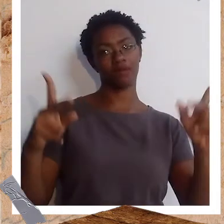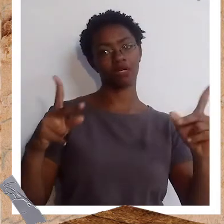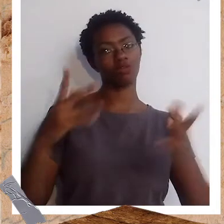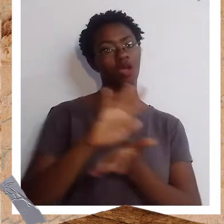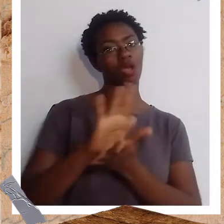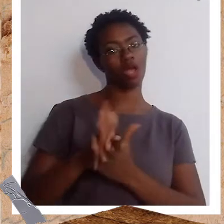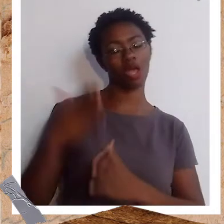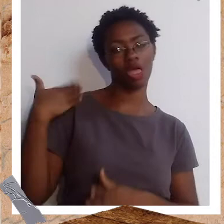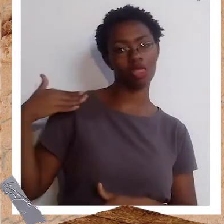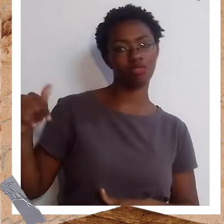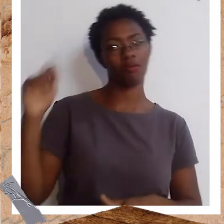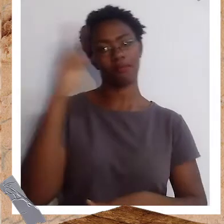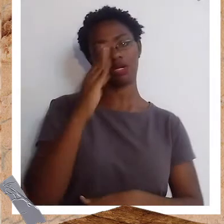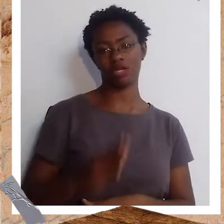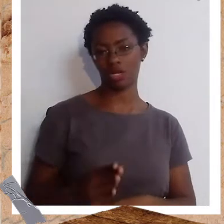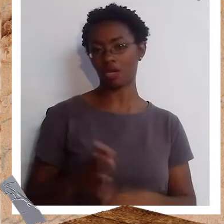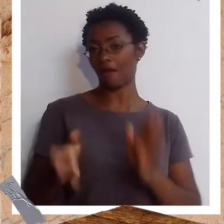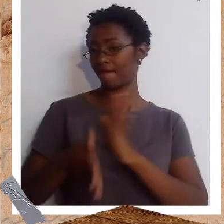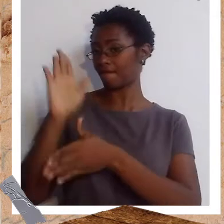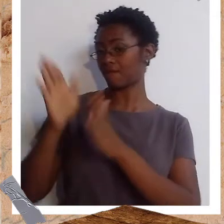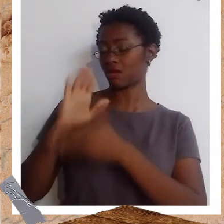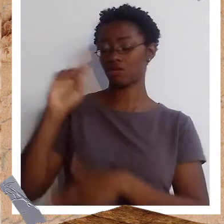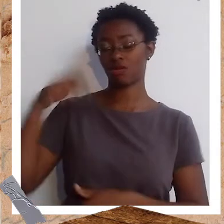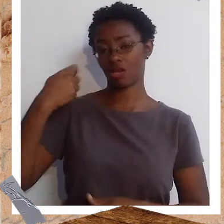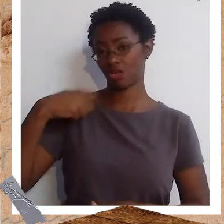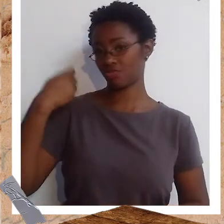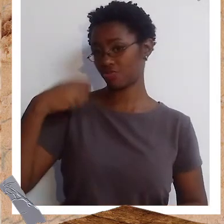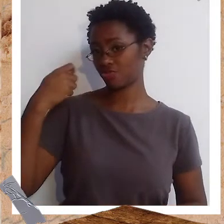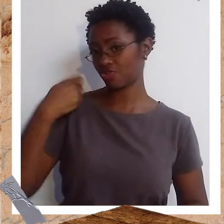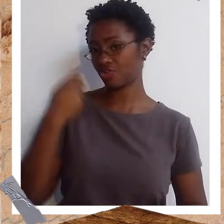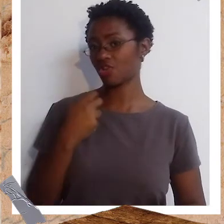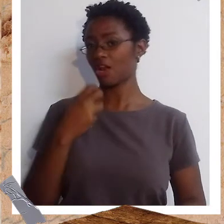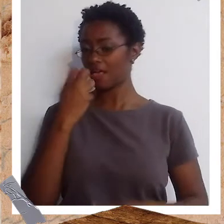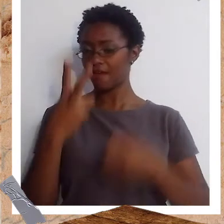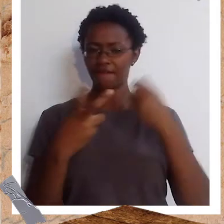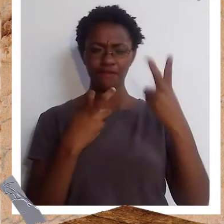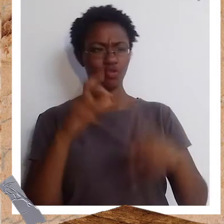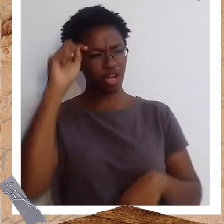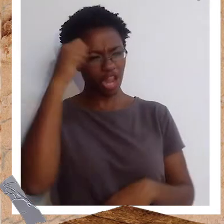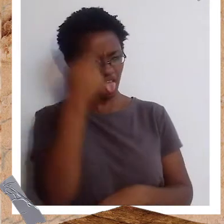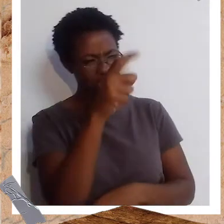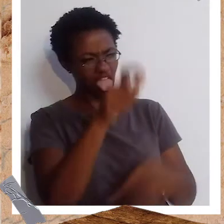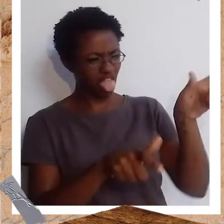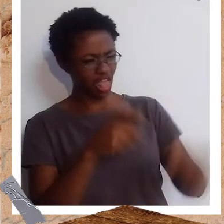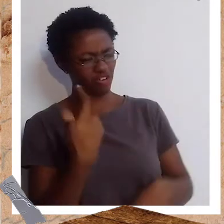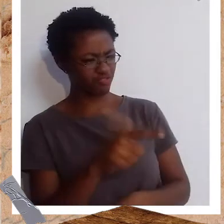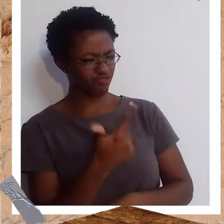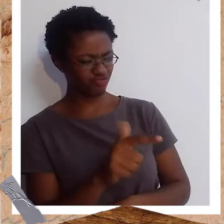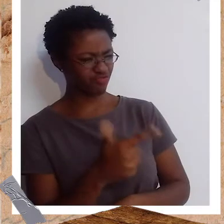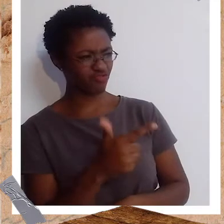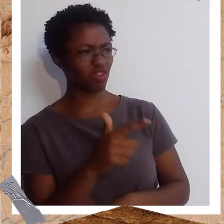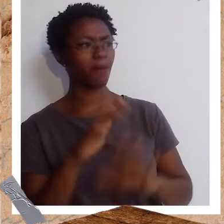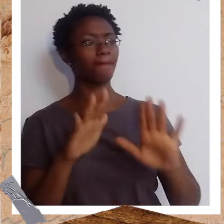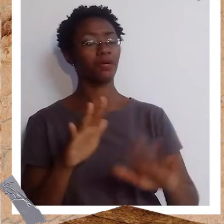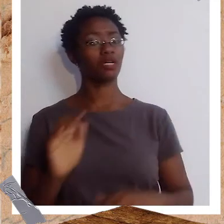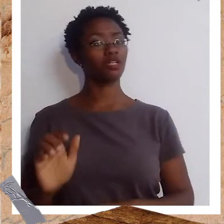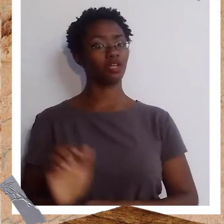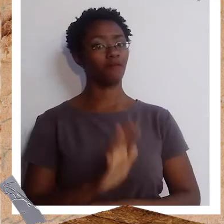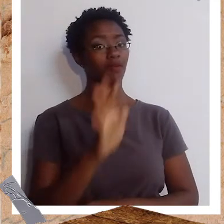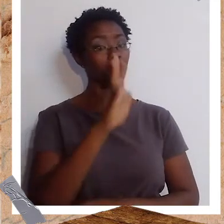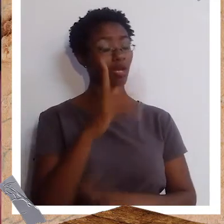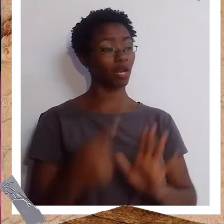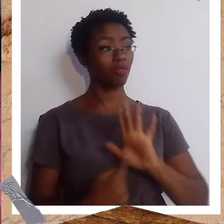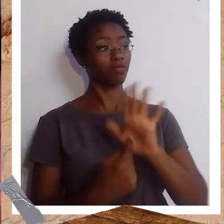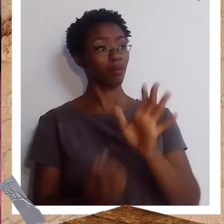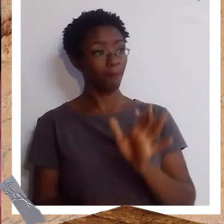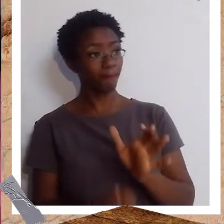caso da Argentina, da viagem da Carolina à Argentina, ela narra não ter visto pessoas negras. Quando ela vai na favela, a favela apareceu para ela, né, o que